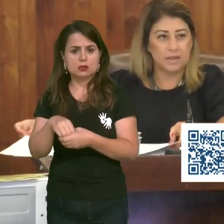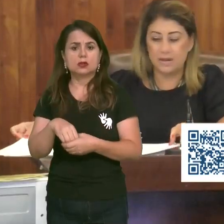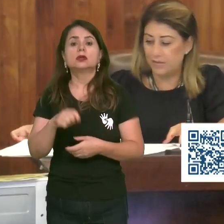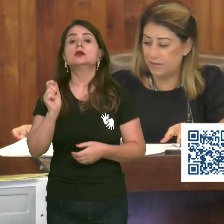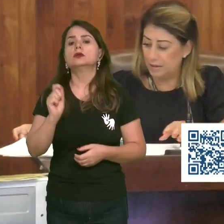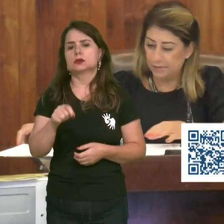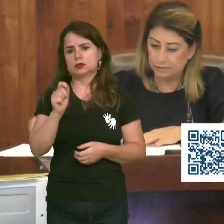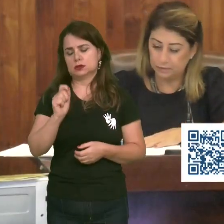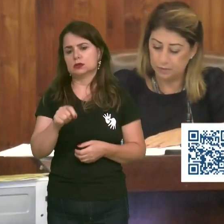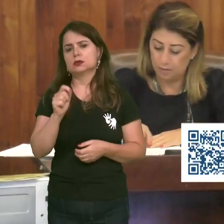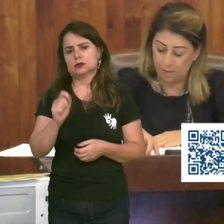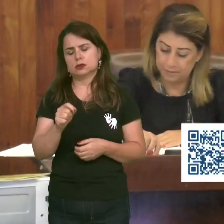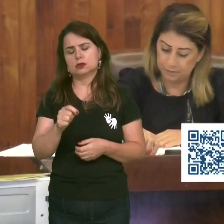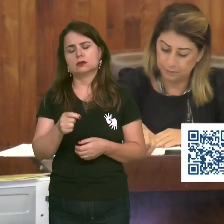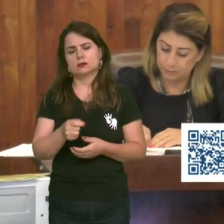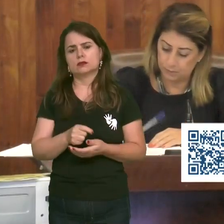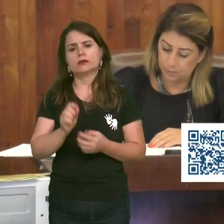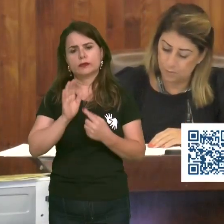providenciar